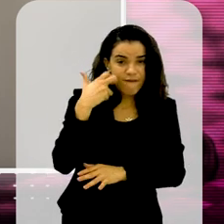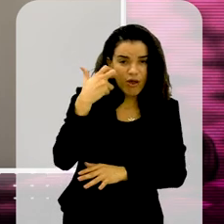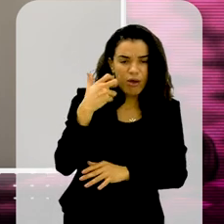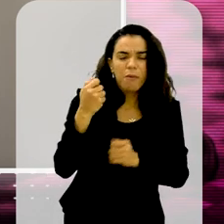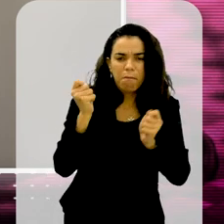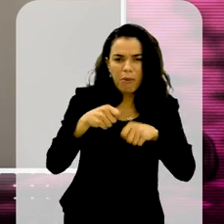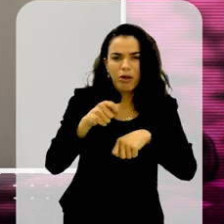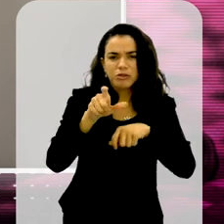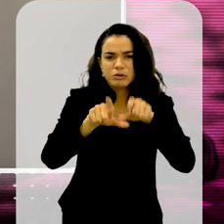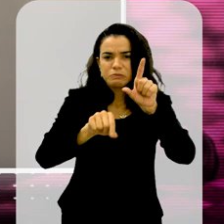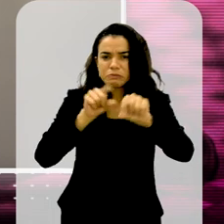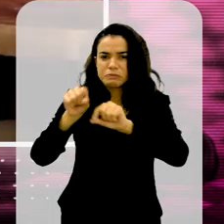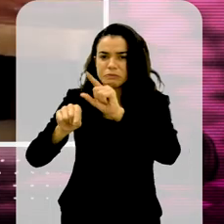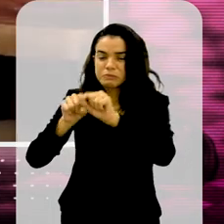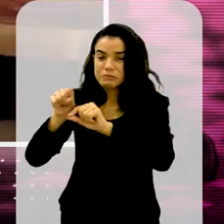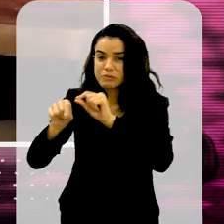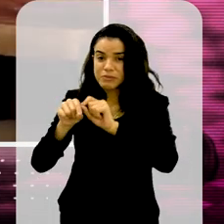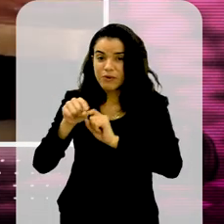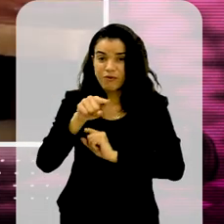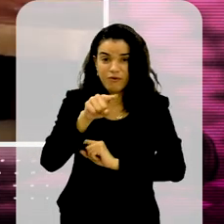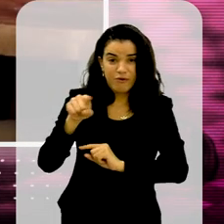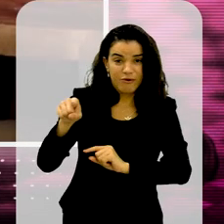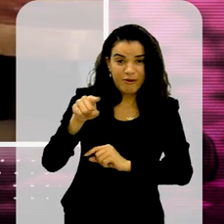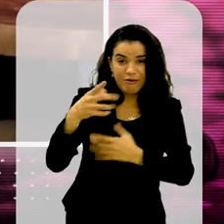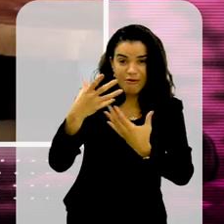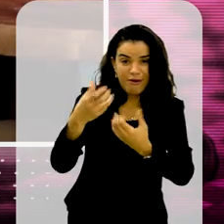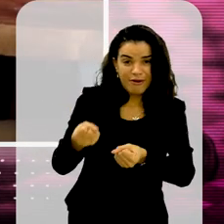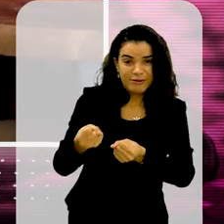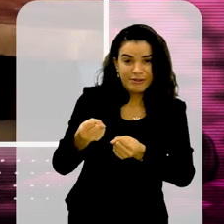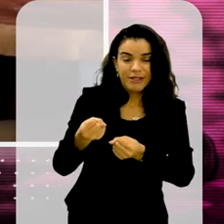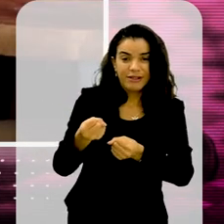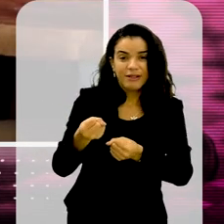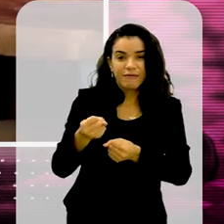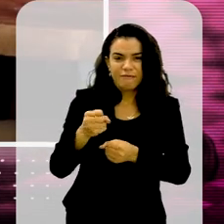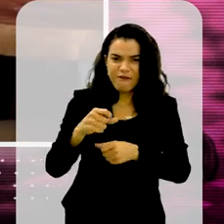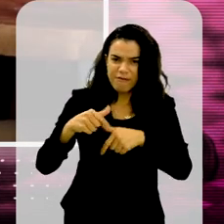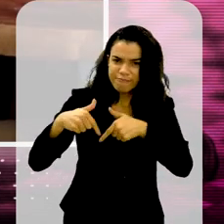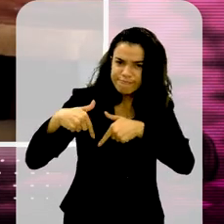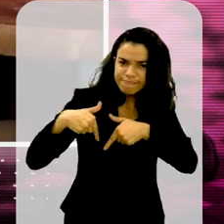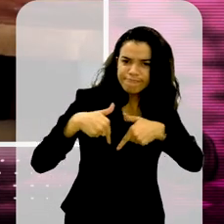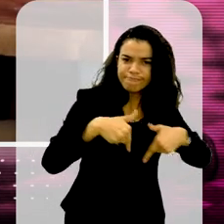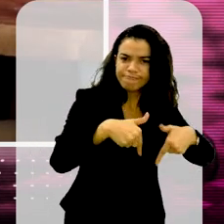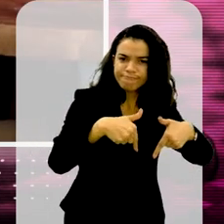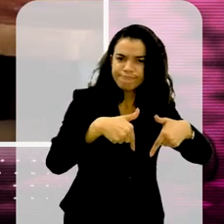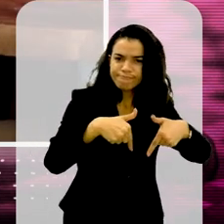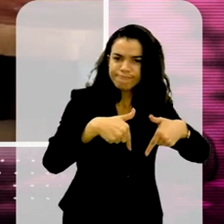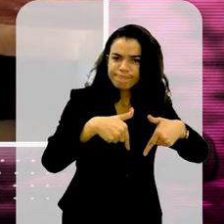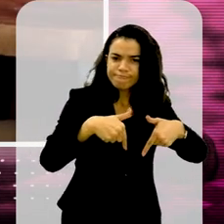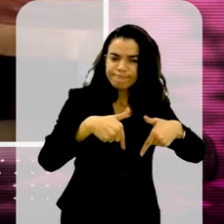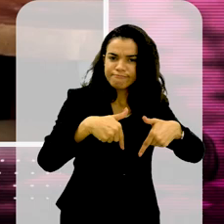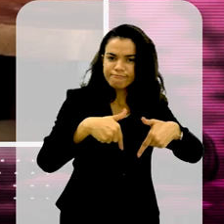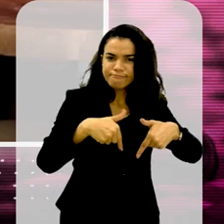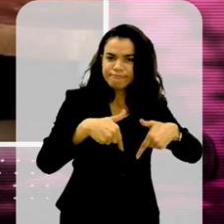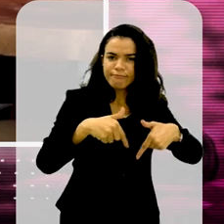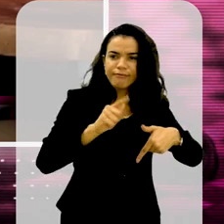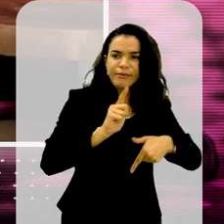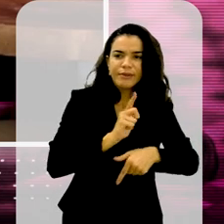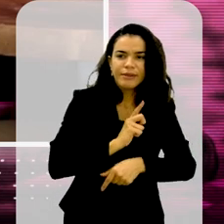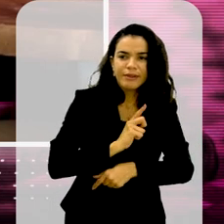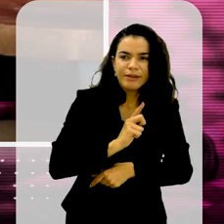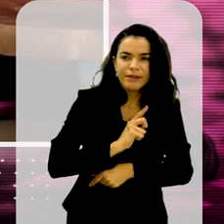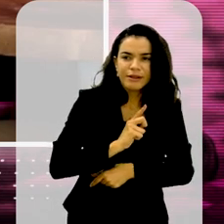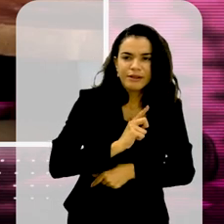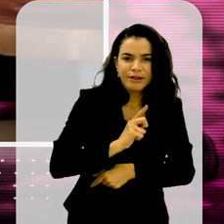escolher qualquer pessoa como vítima. A partir do momento em que você não aceita esse rótulo, você vai tomar providências sem